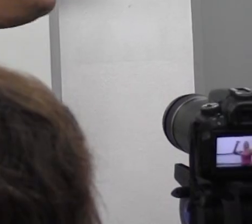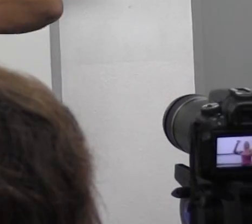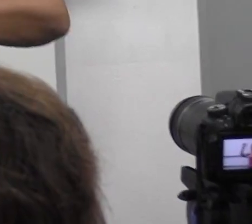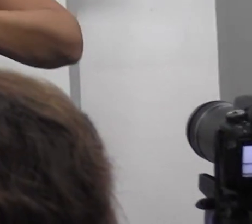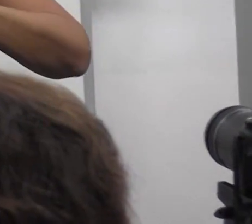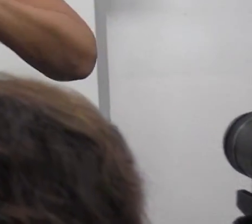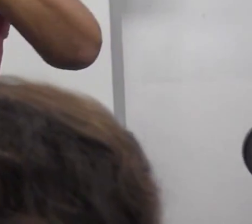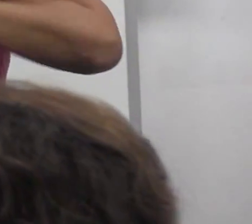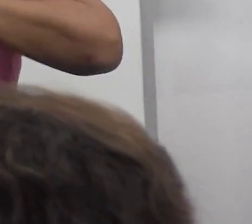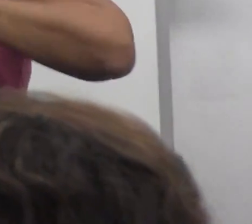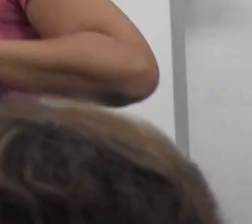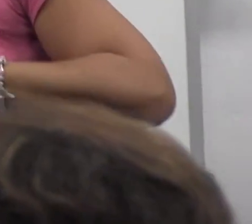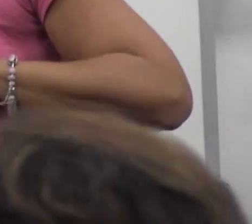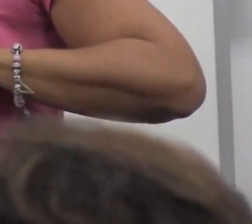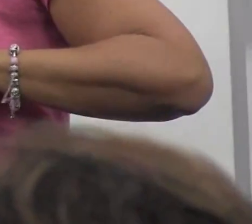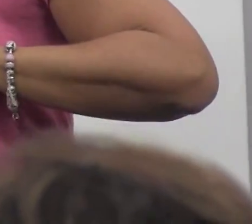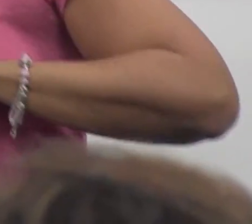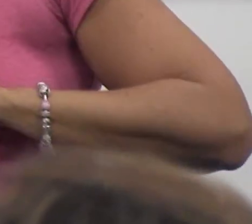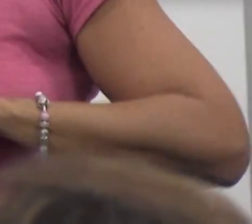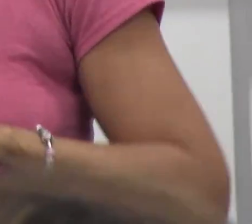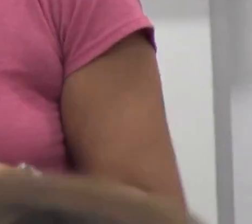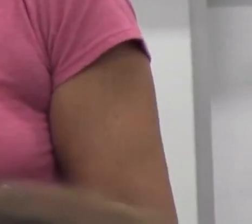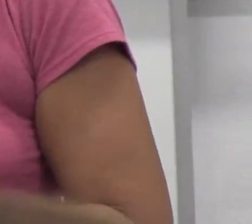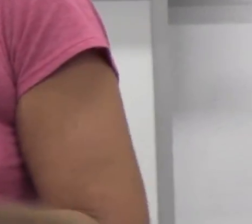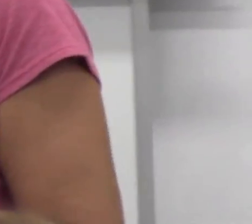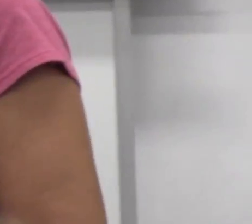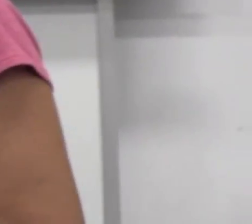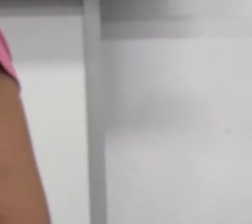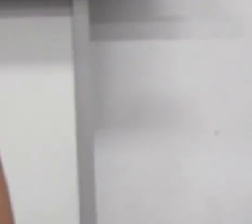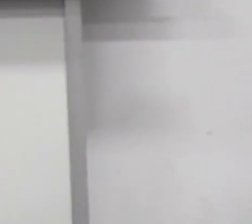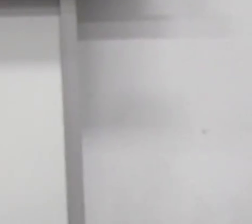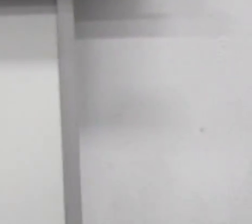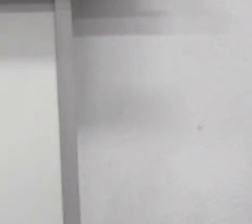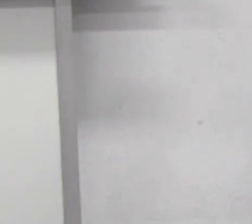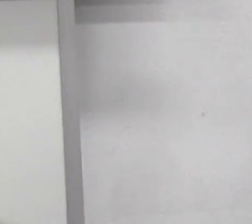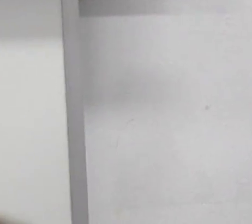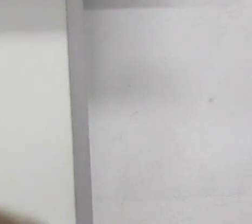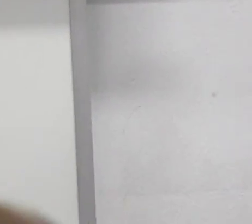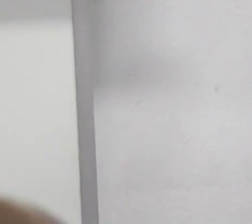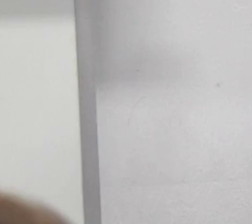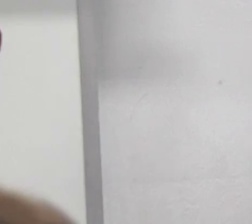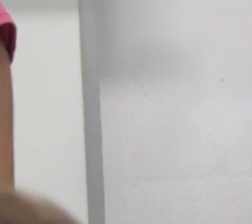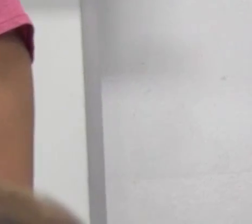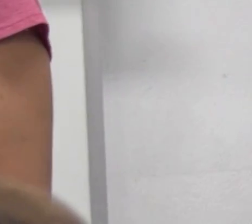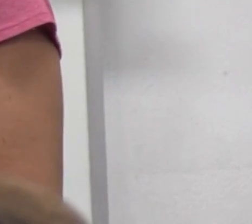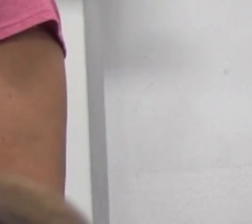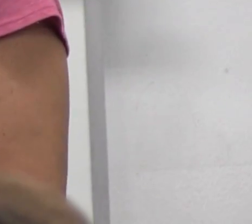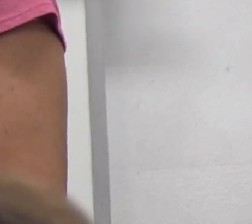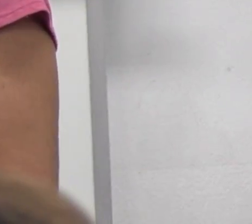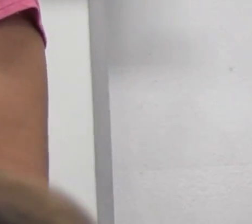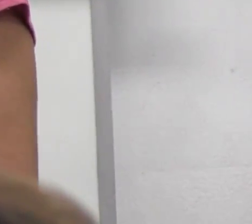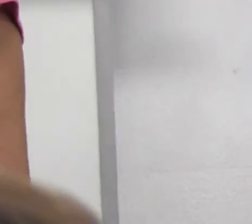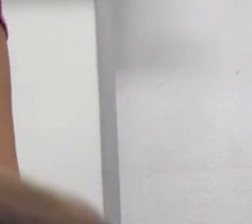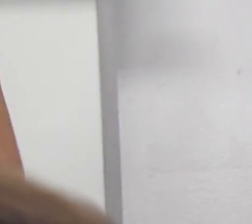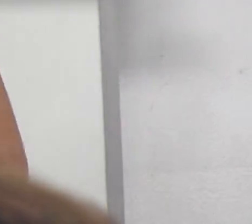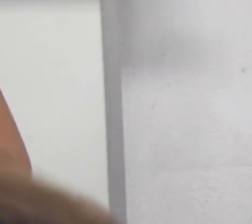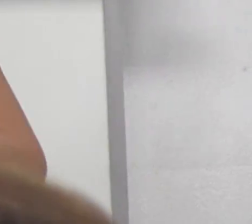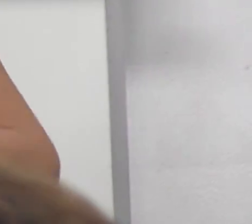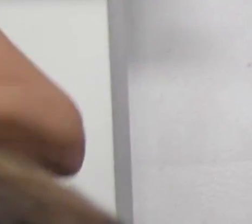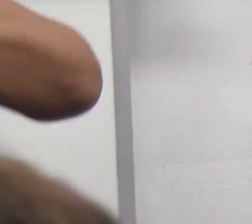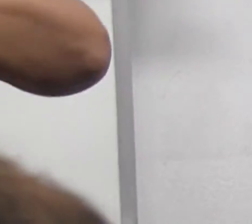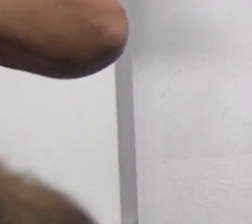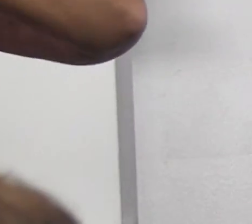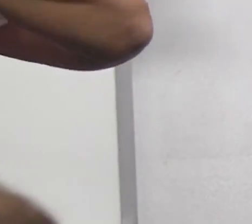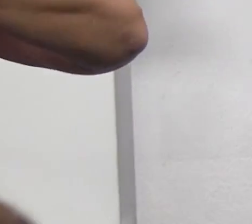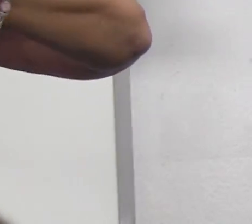de Libras e uma aula de português, para que o surdo pudesse ter uma aquisição de linguagem, um desenvolvimento melhor na L1. Nas escolas